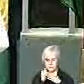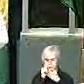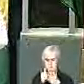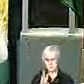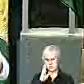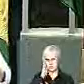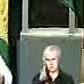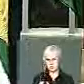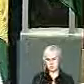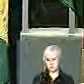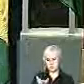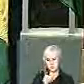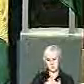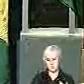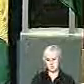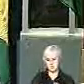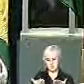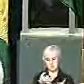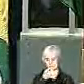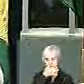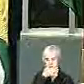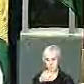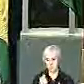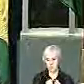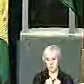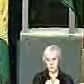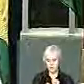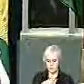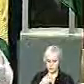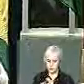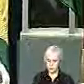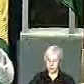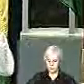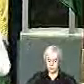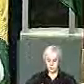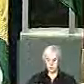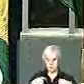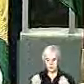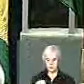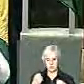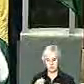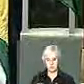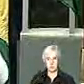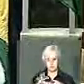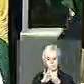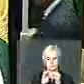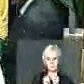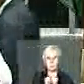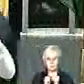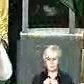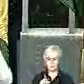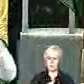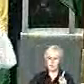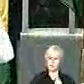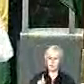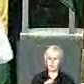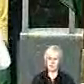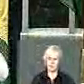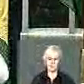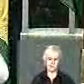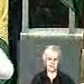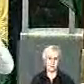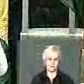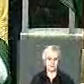oferecendo as suas opiniões. O Congresso precisa de um banho de povo, não apenas aquele que